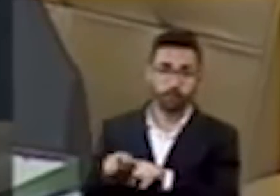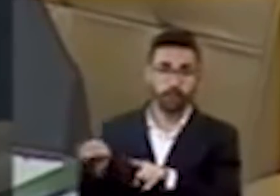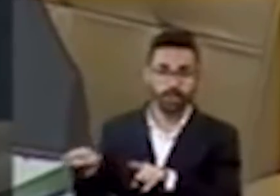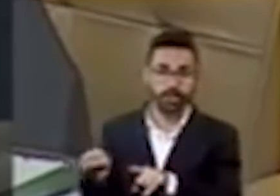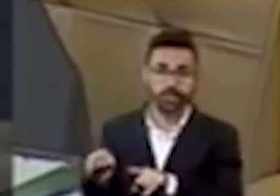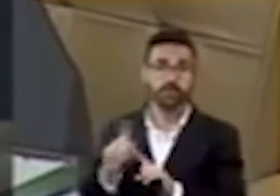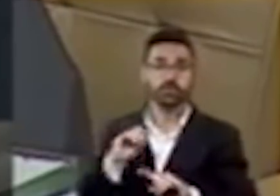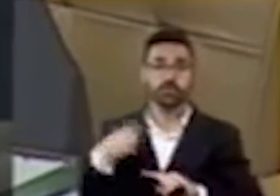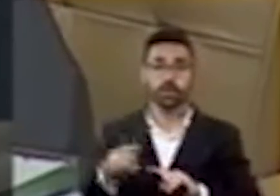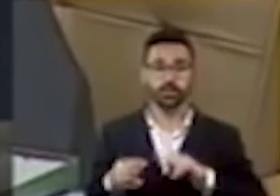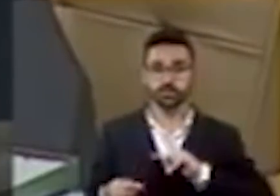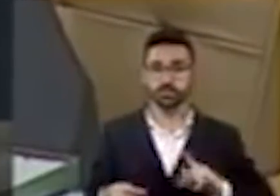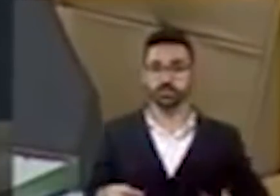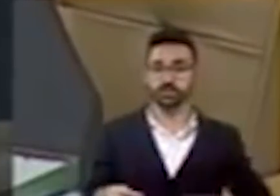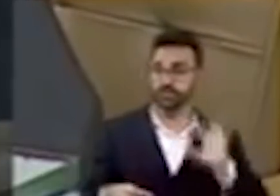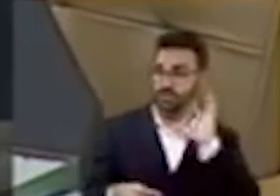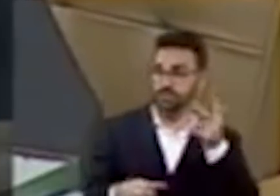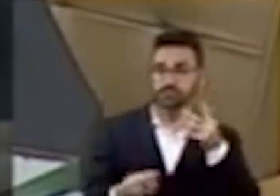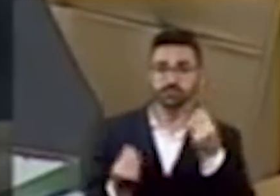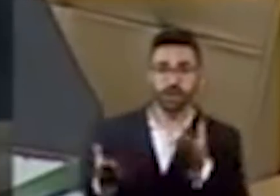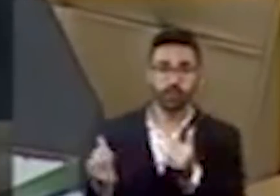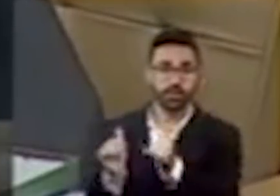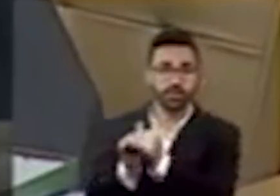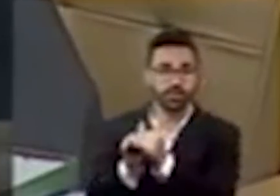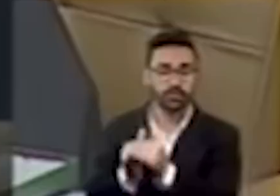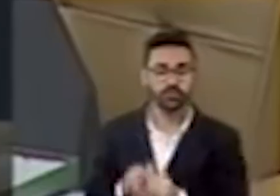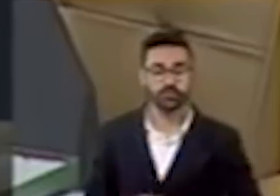circunspecção, ainda que de outra índole.